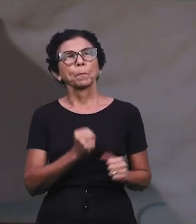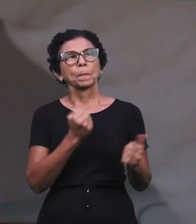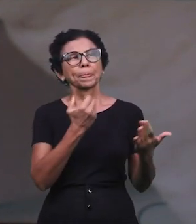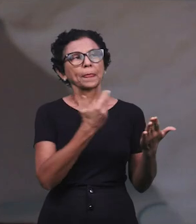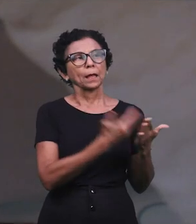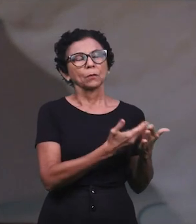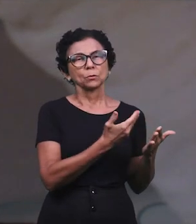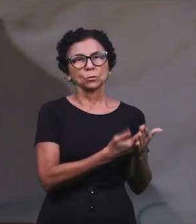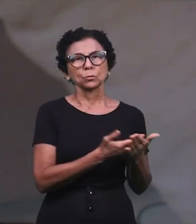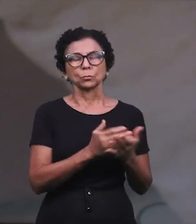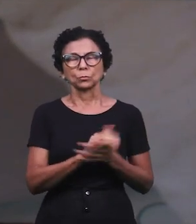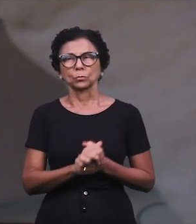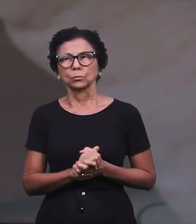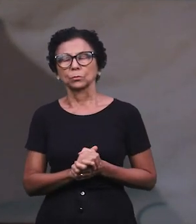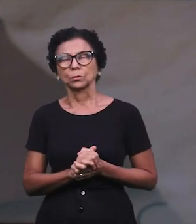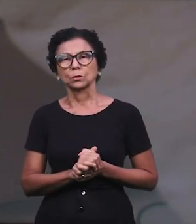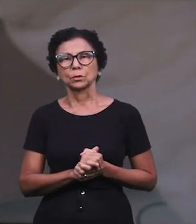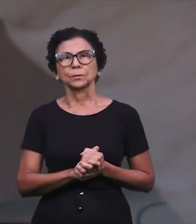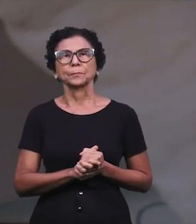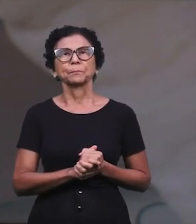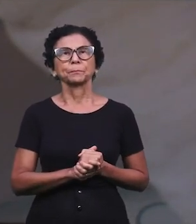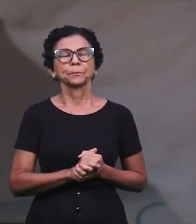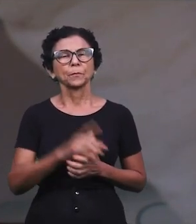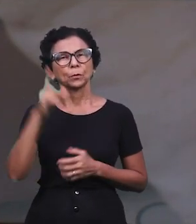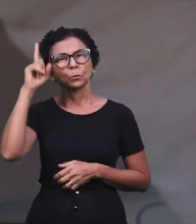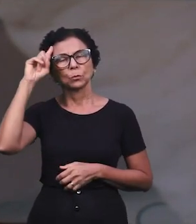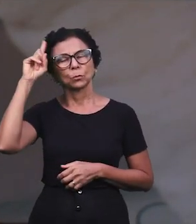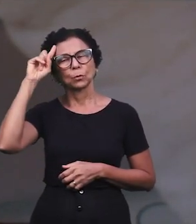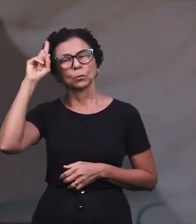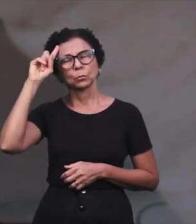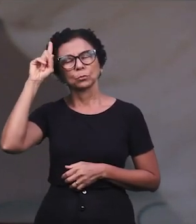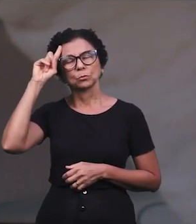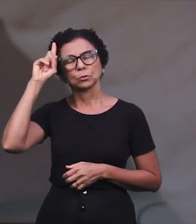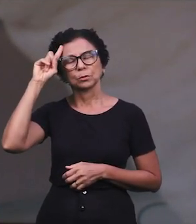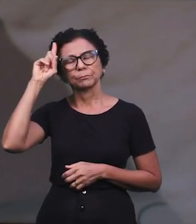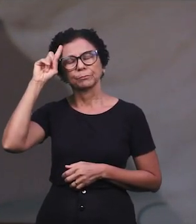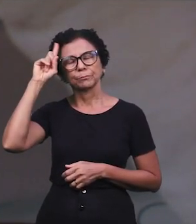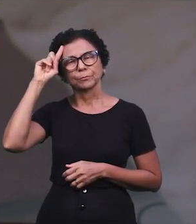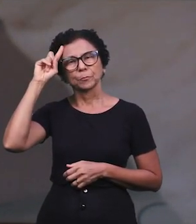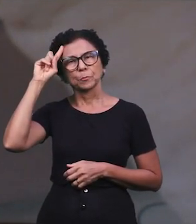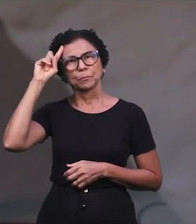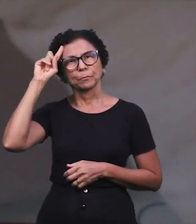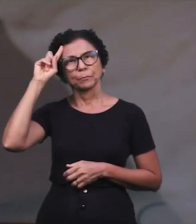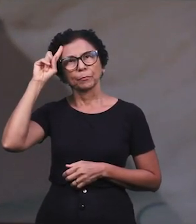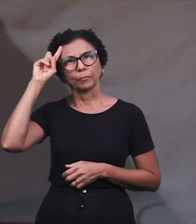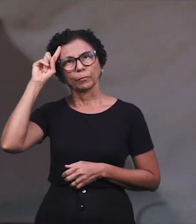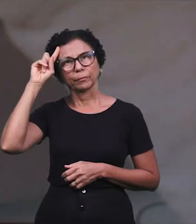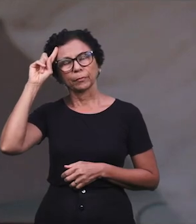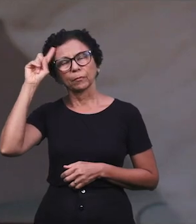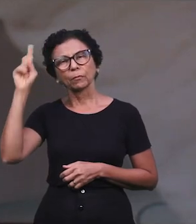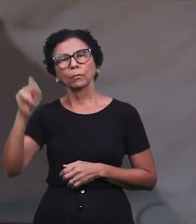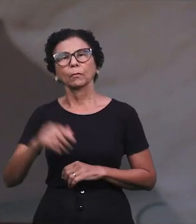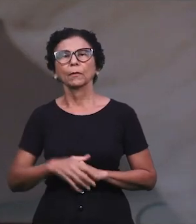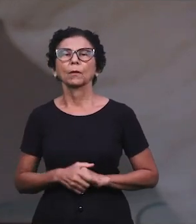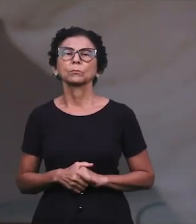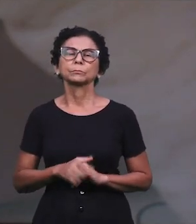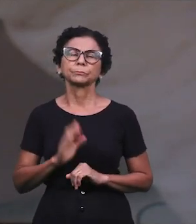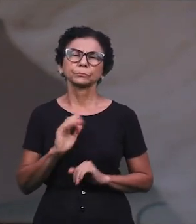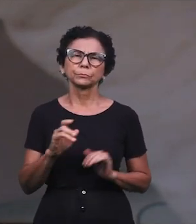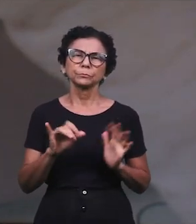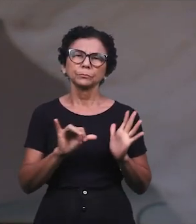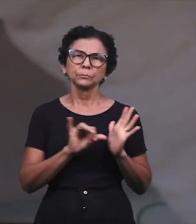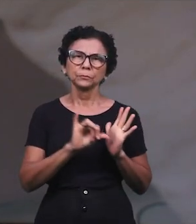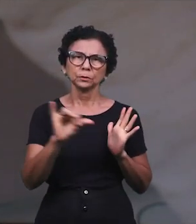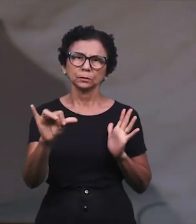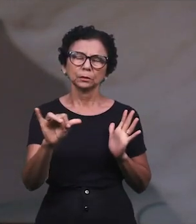segunda a segunda, todos os dias estou estudando, tá? Já está o meu edital